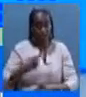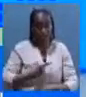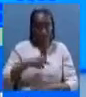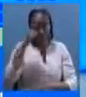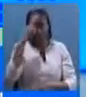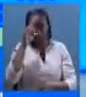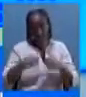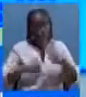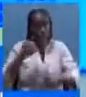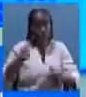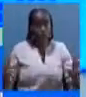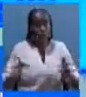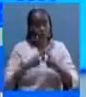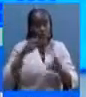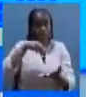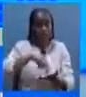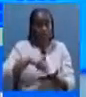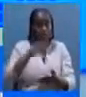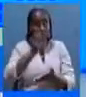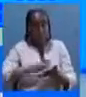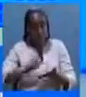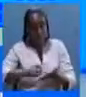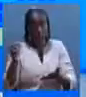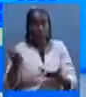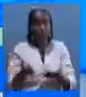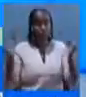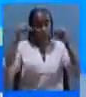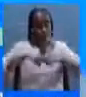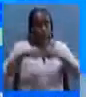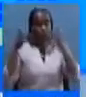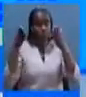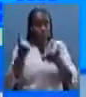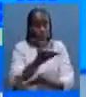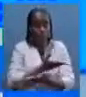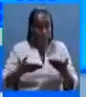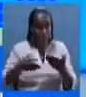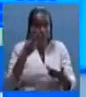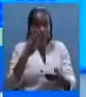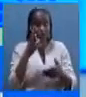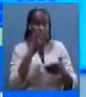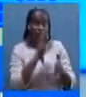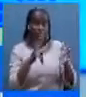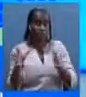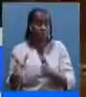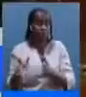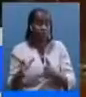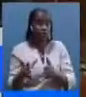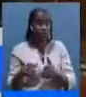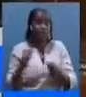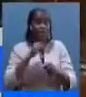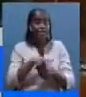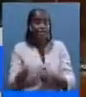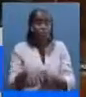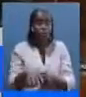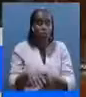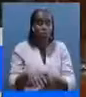melhorados. No encontro do Mindelo, foi ainda rubricado um acordo de cooperação tripartido para ações concretas.